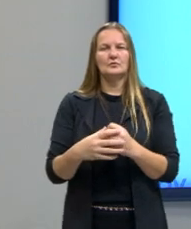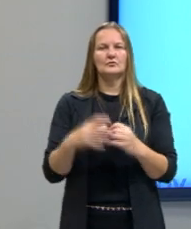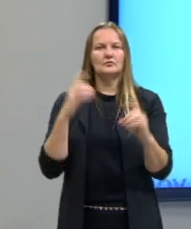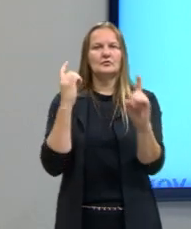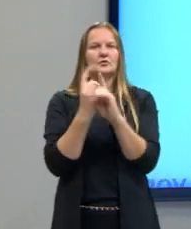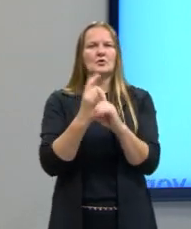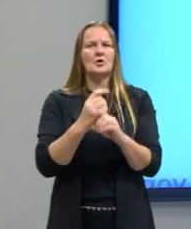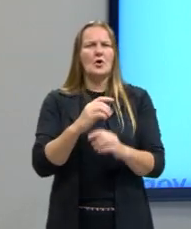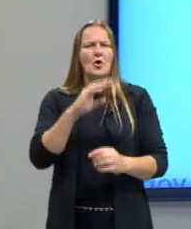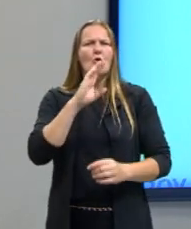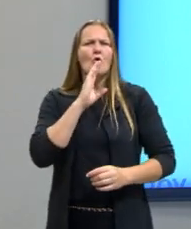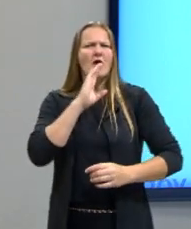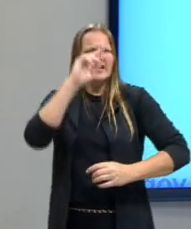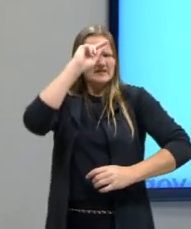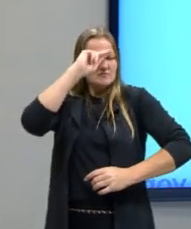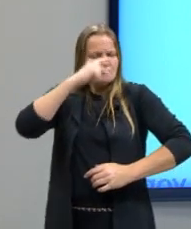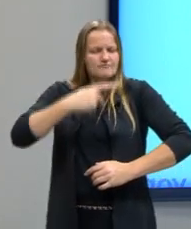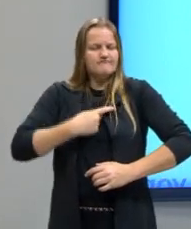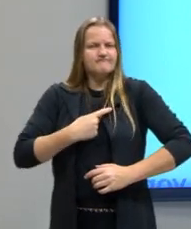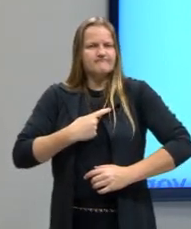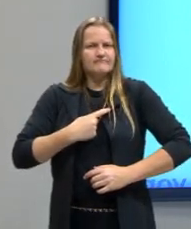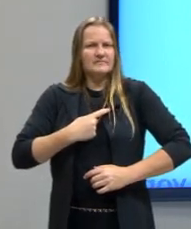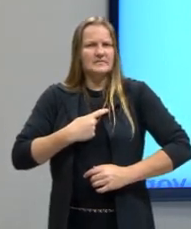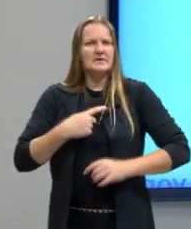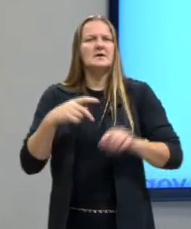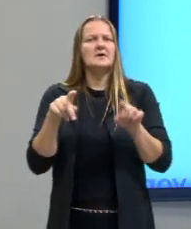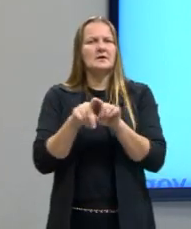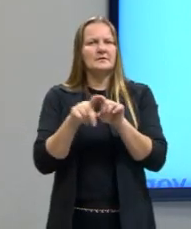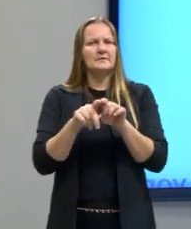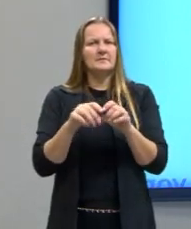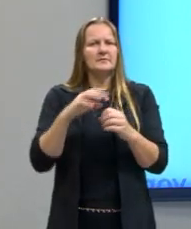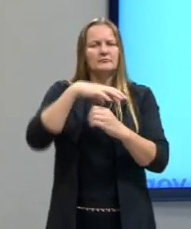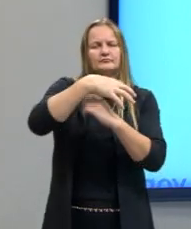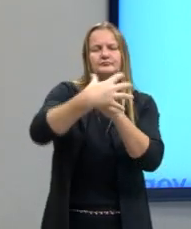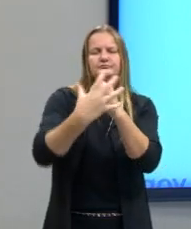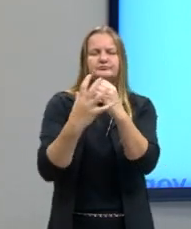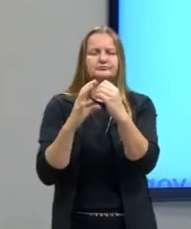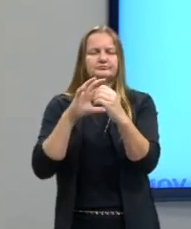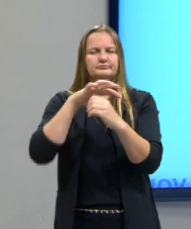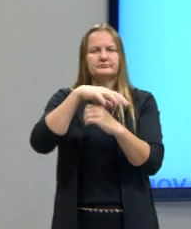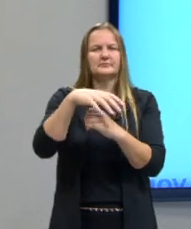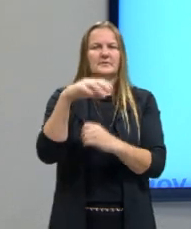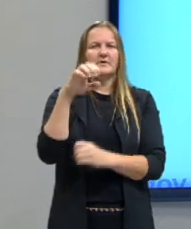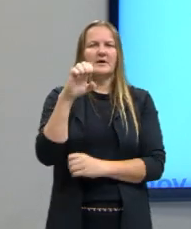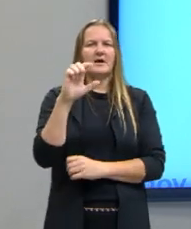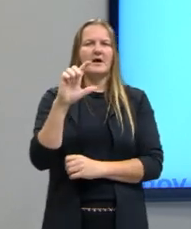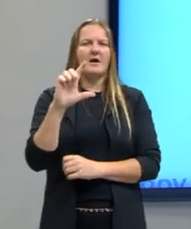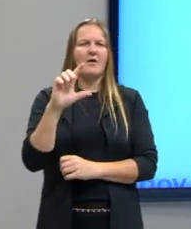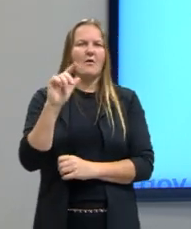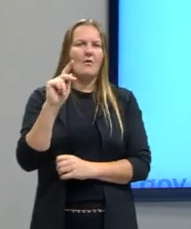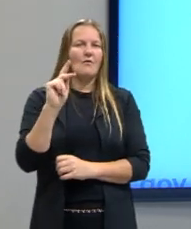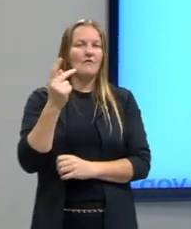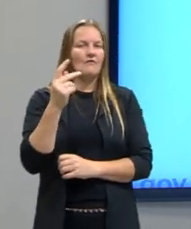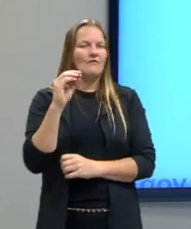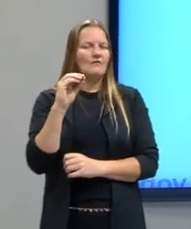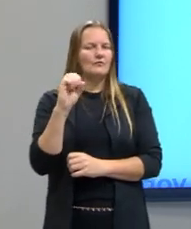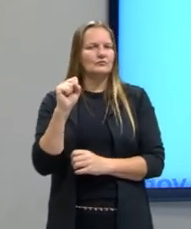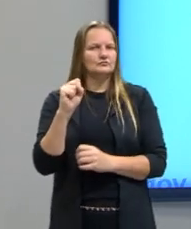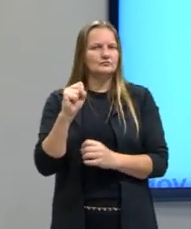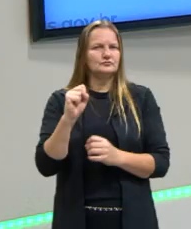conhece-te a ti mesmo e também nesse Oráculo de Delfos oráculo terá dito a ele